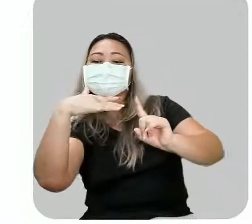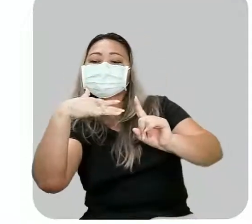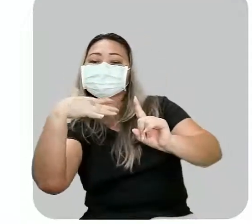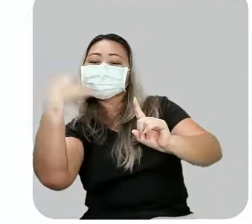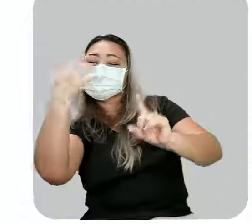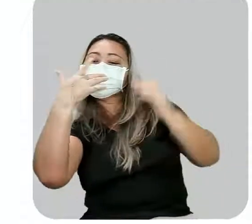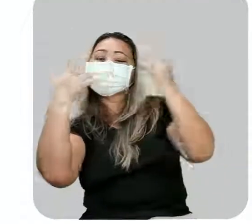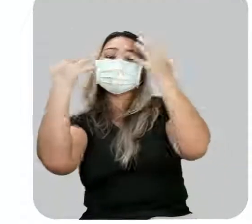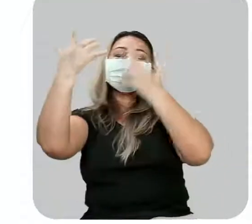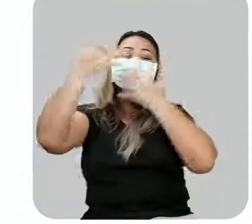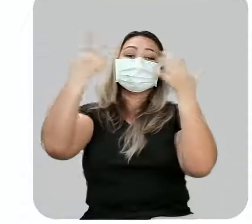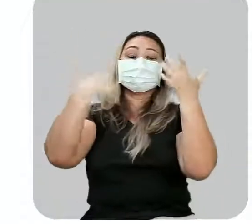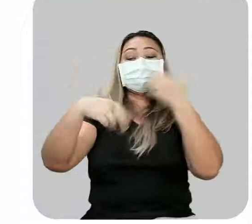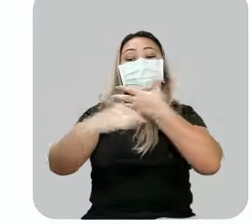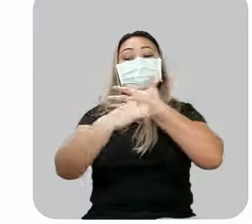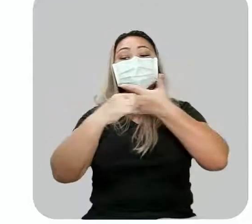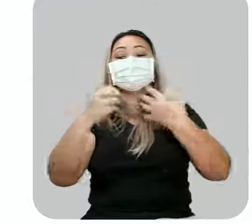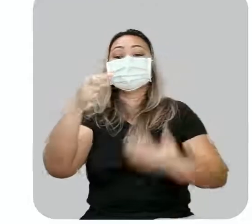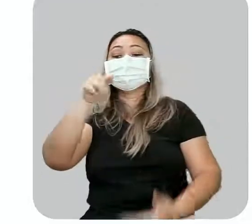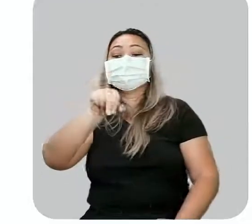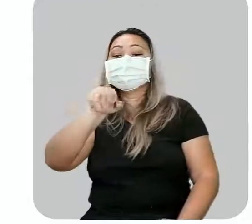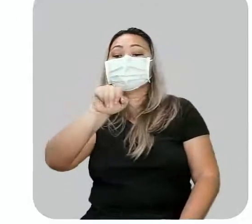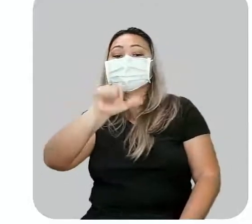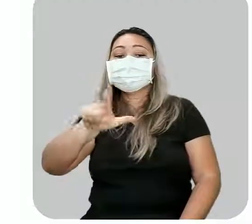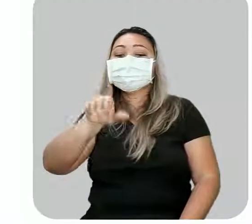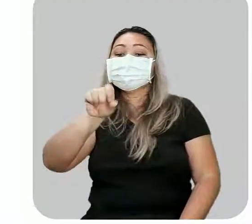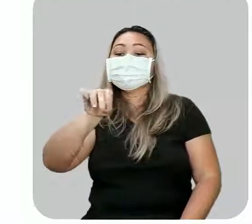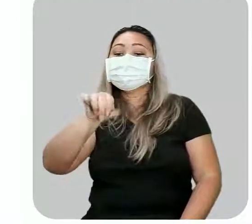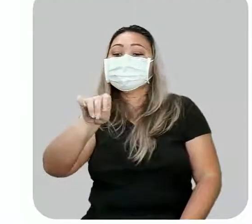Manuel Bandeira.